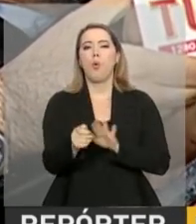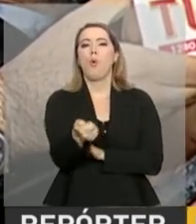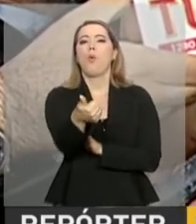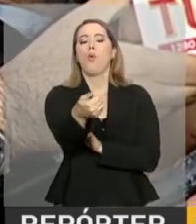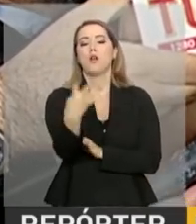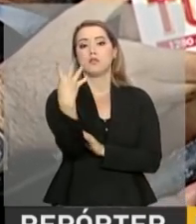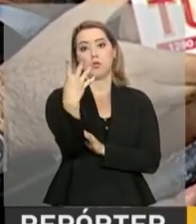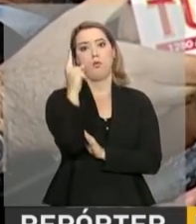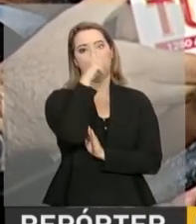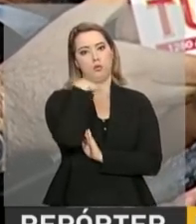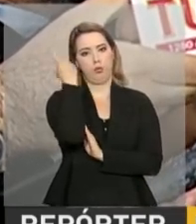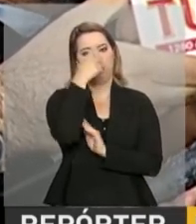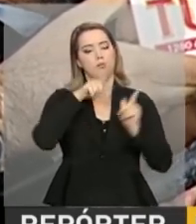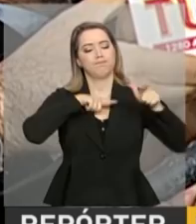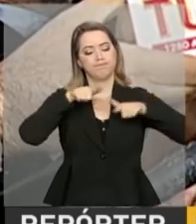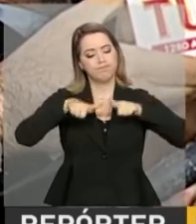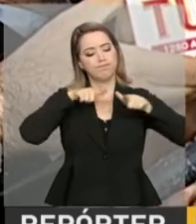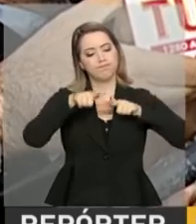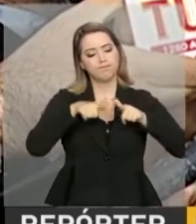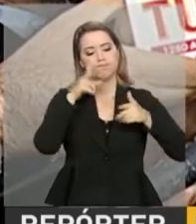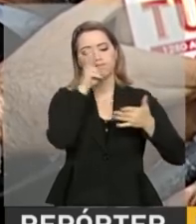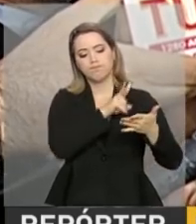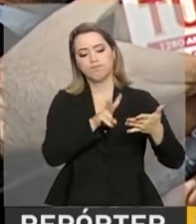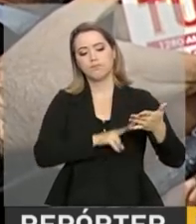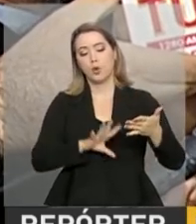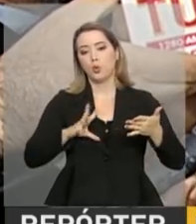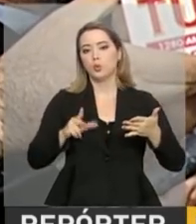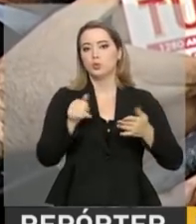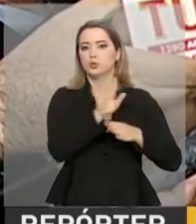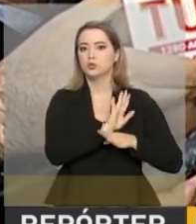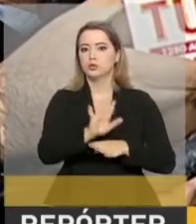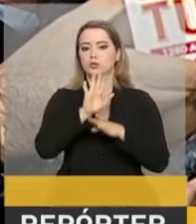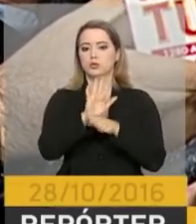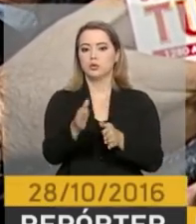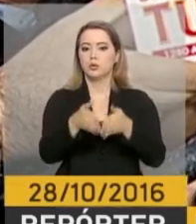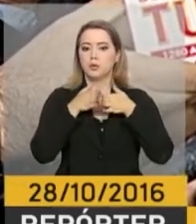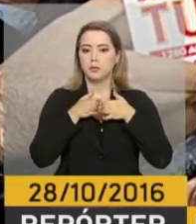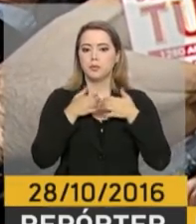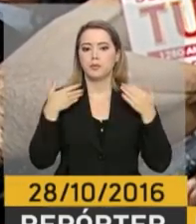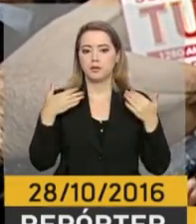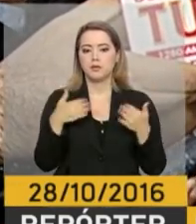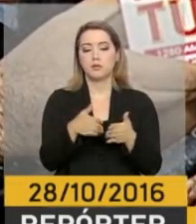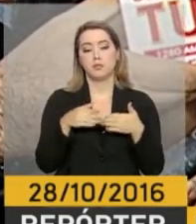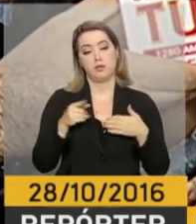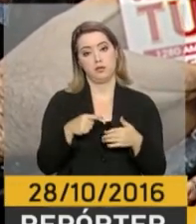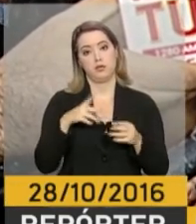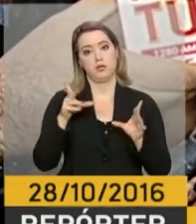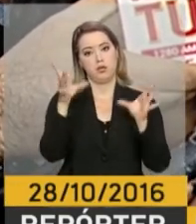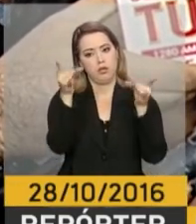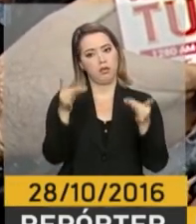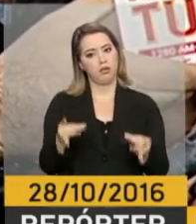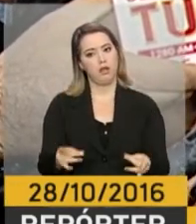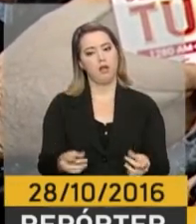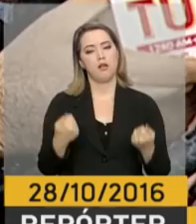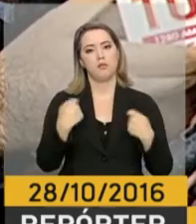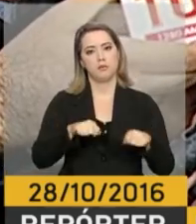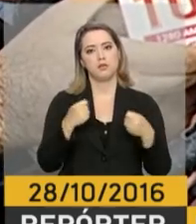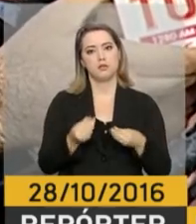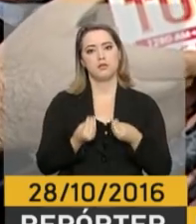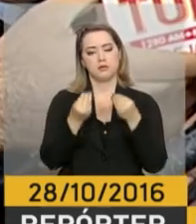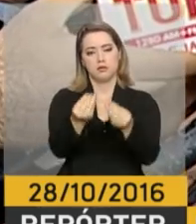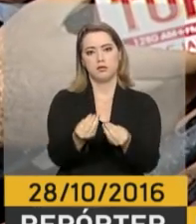aproximadamente 4 horas de trabalho, com a contribuição de todos e de todas. Eu peço licença, mas acredito que o detalhamento deve ser